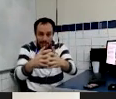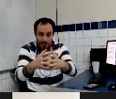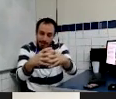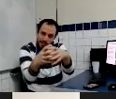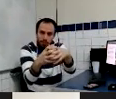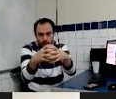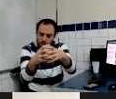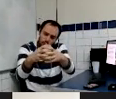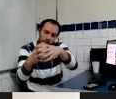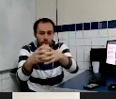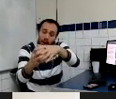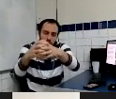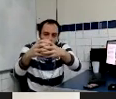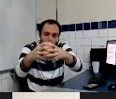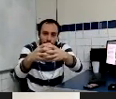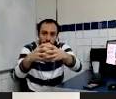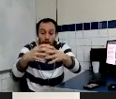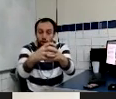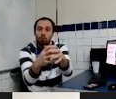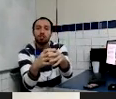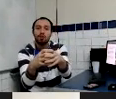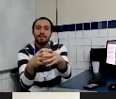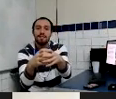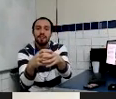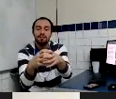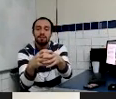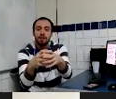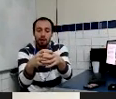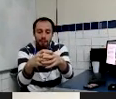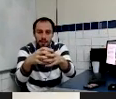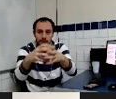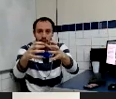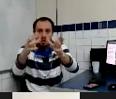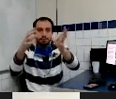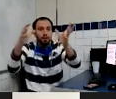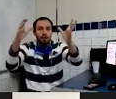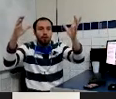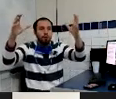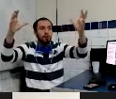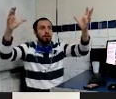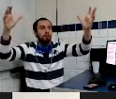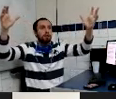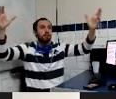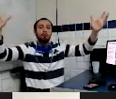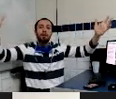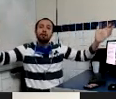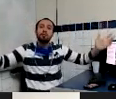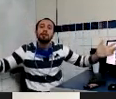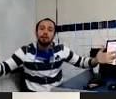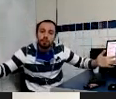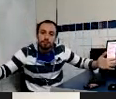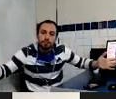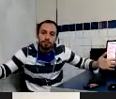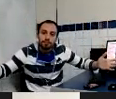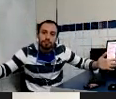essa civilização que tinha um número razoável, todo mundo se conhecia. Mas aí, do nada, foi aumentando, aumentando, aumentando,